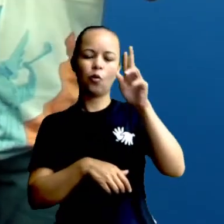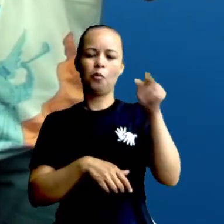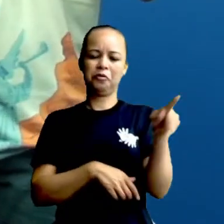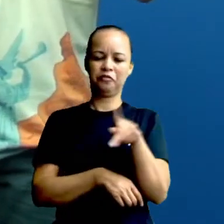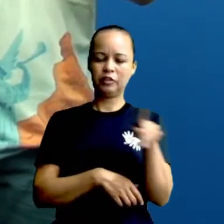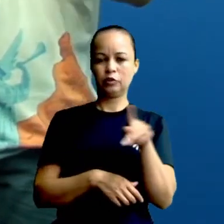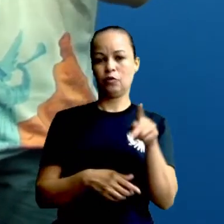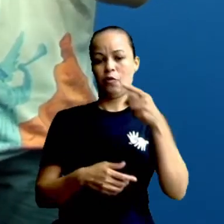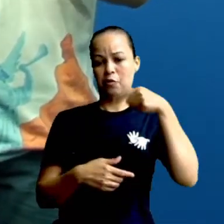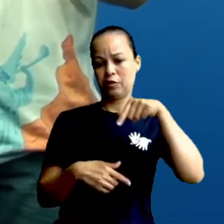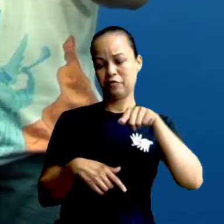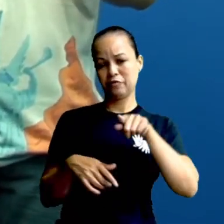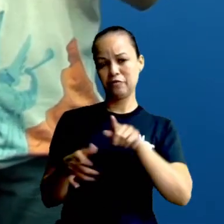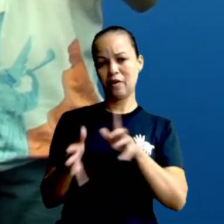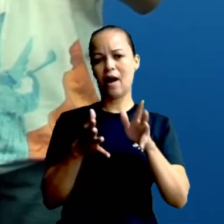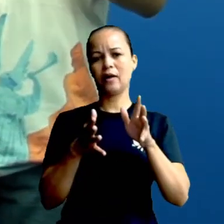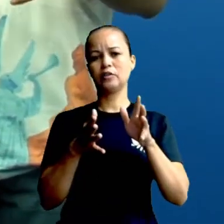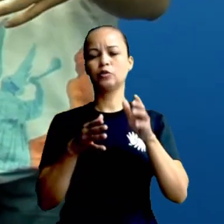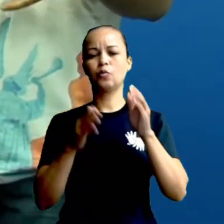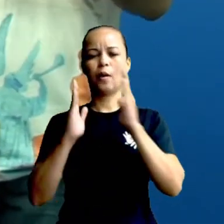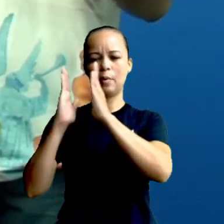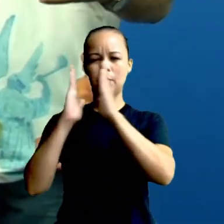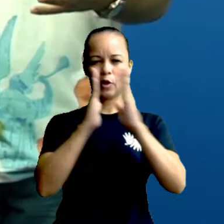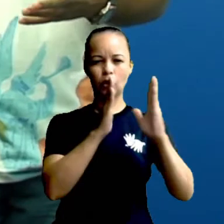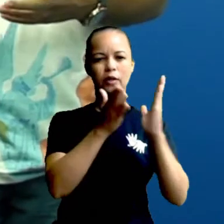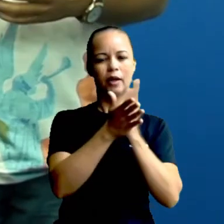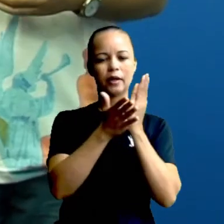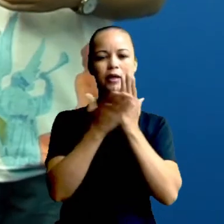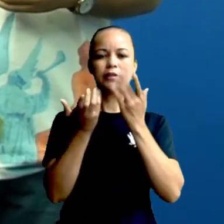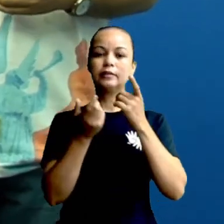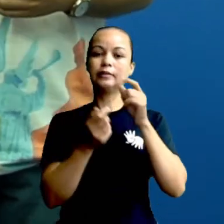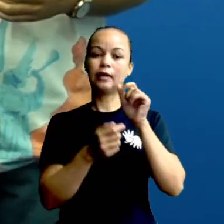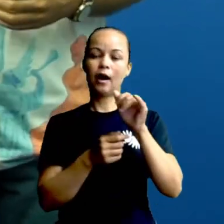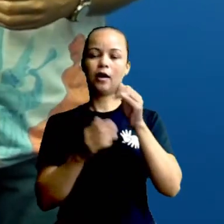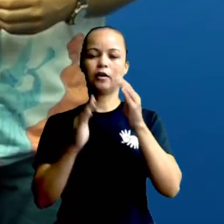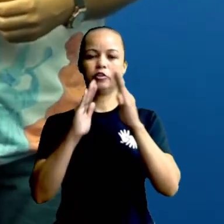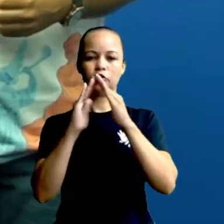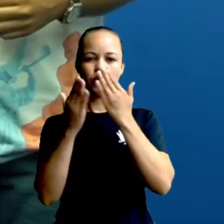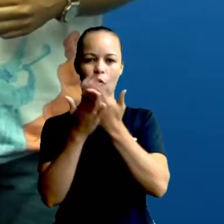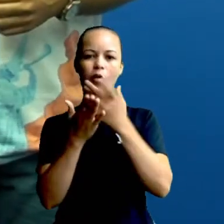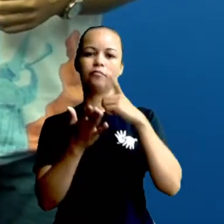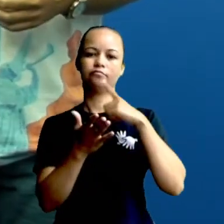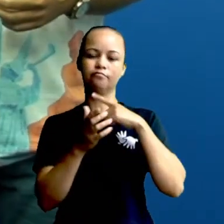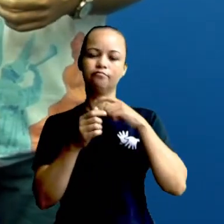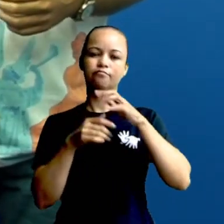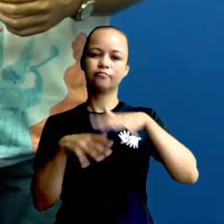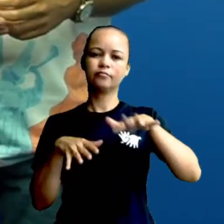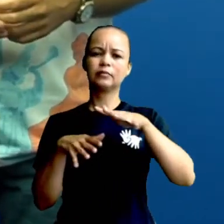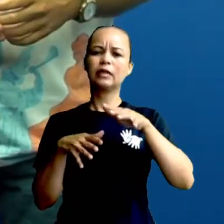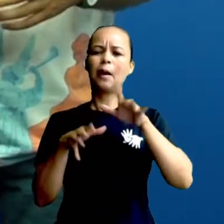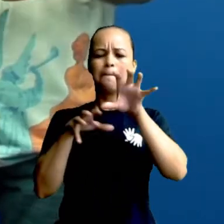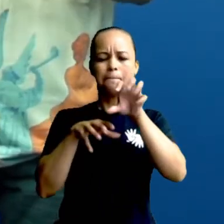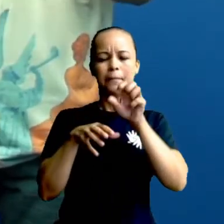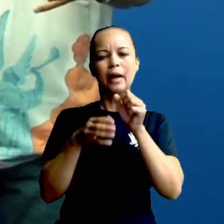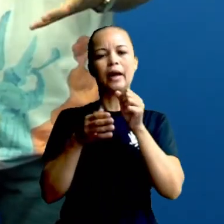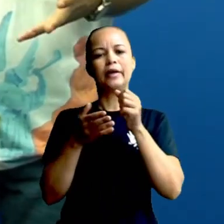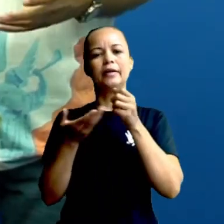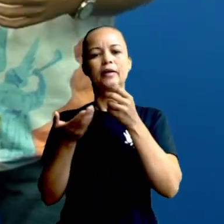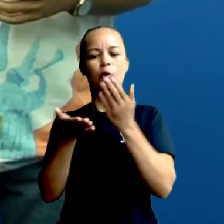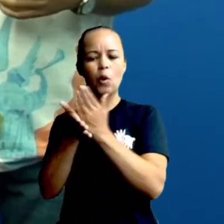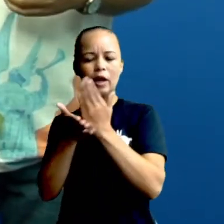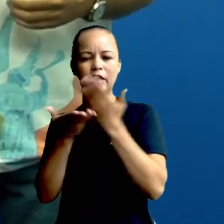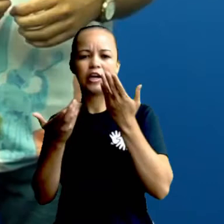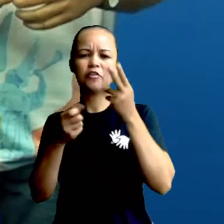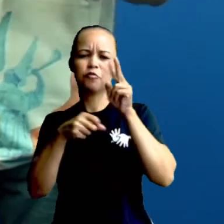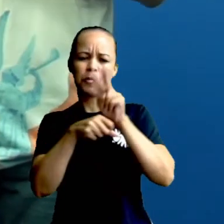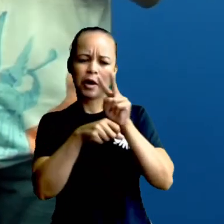vá bibliotecas Em sua escola dispõe né Desse espaço eu procuro a biblioteca pega um livro emprestado se assim